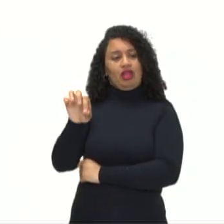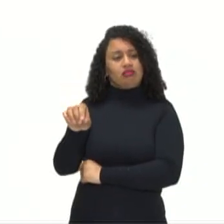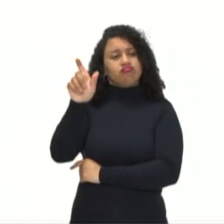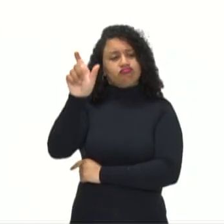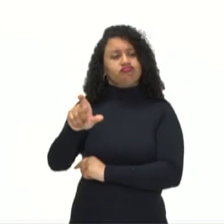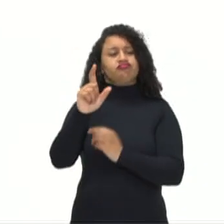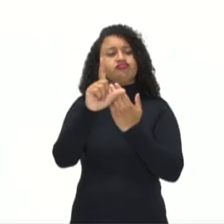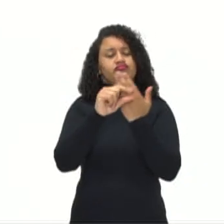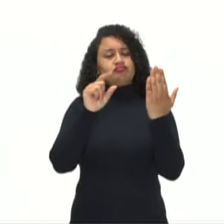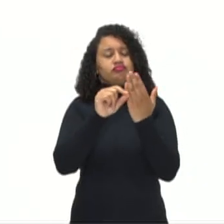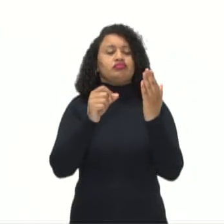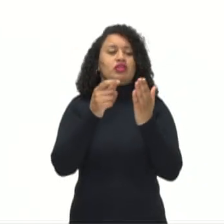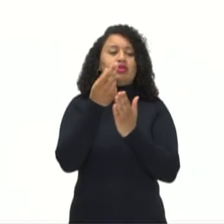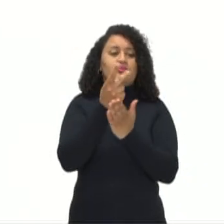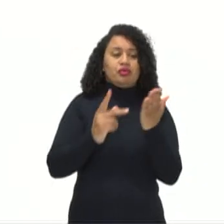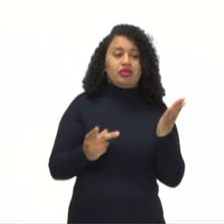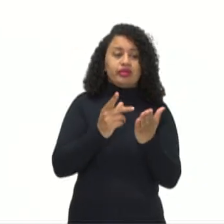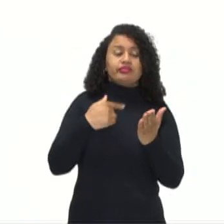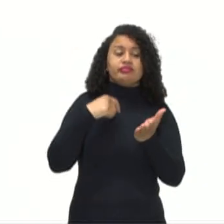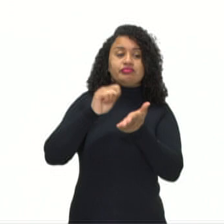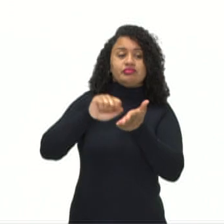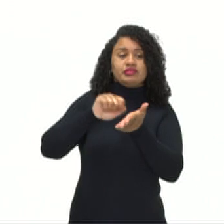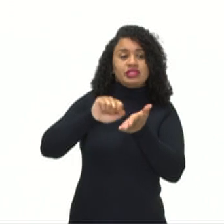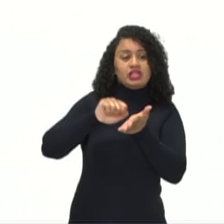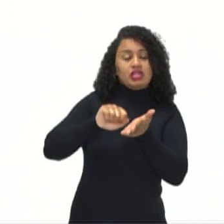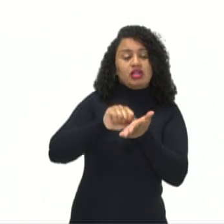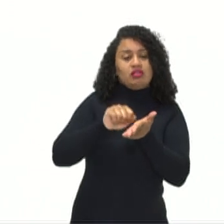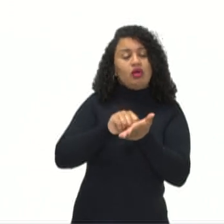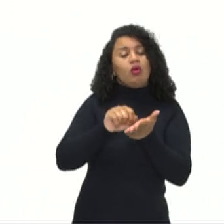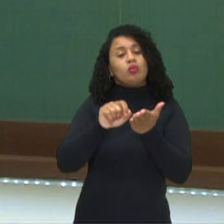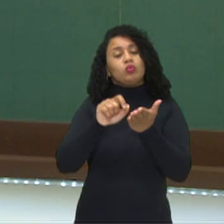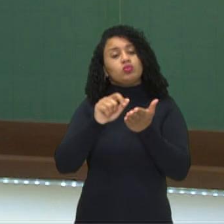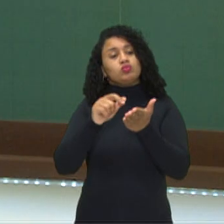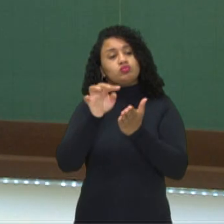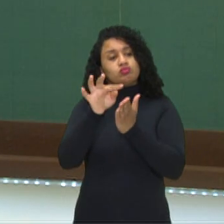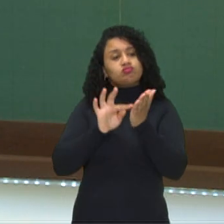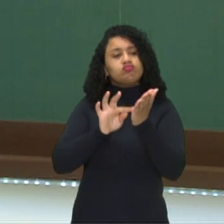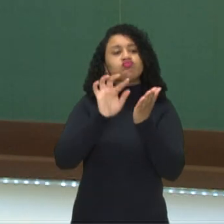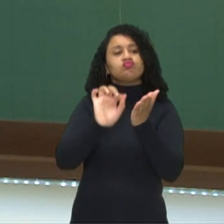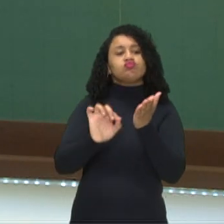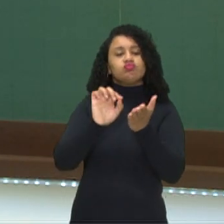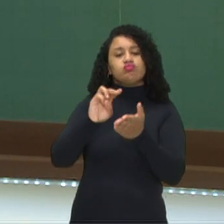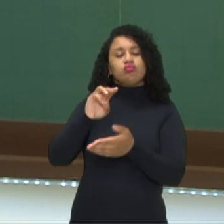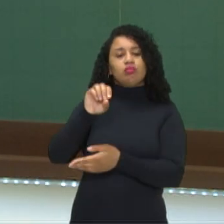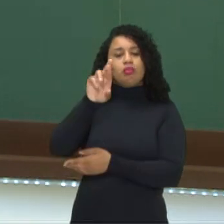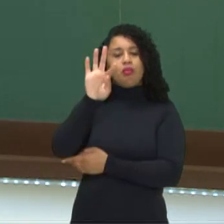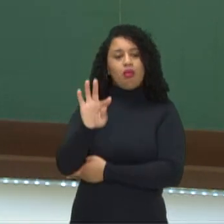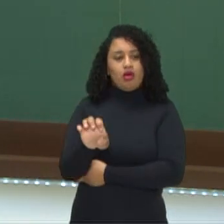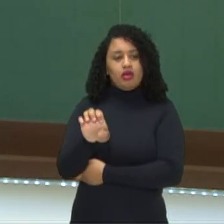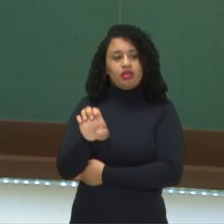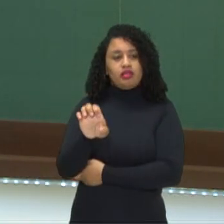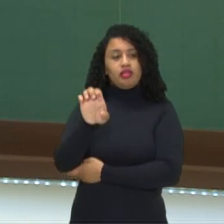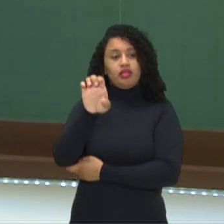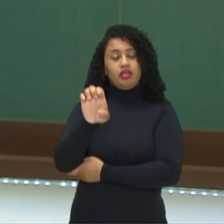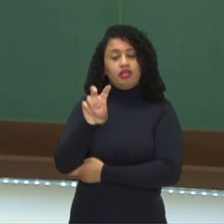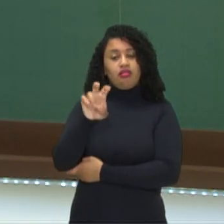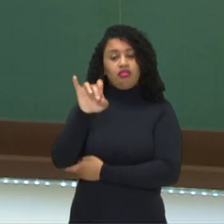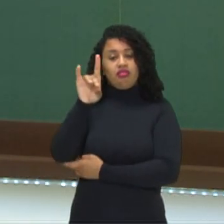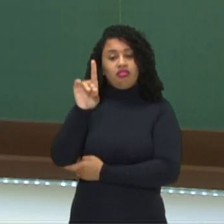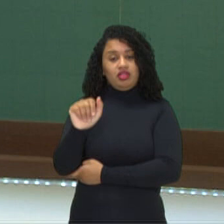Ele escreveu A Morte e Vida Severina, um texto que traz muito da identidade também, né,